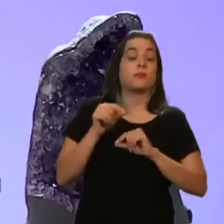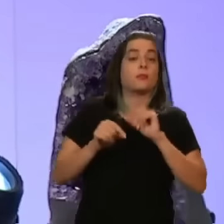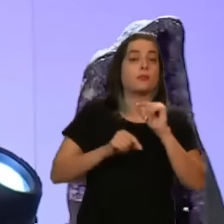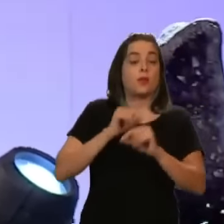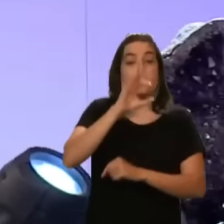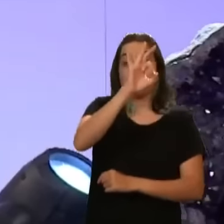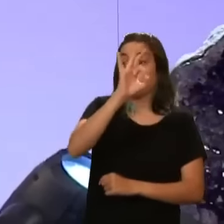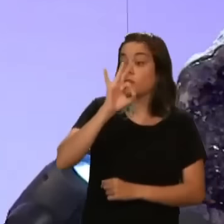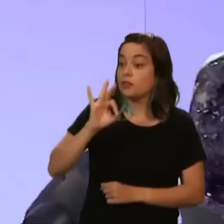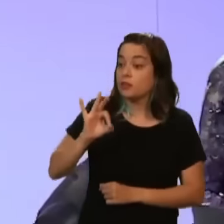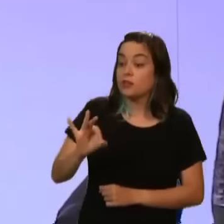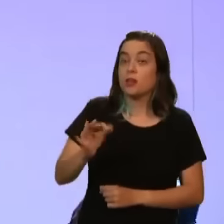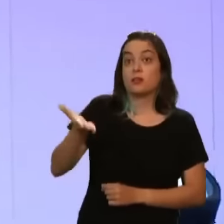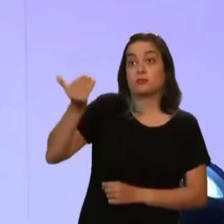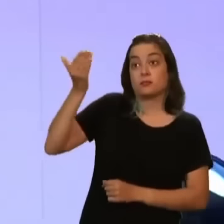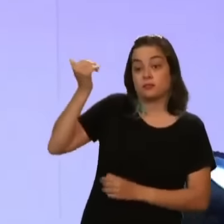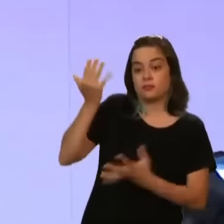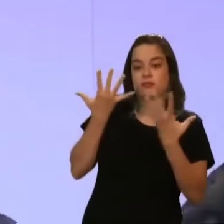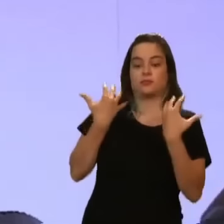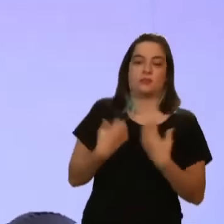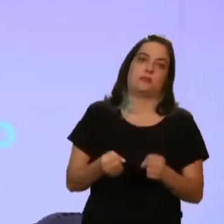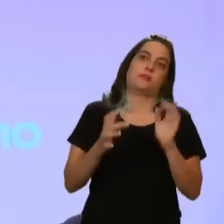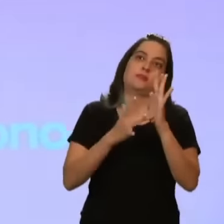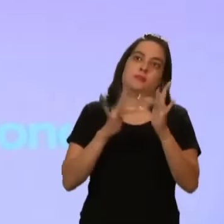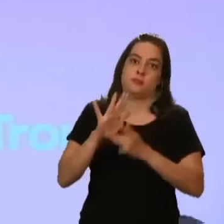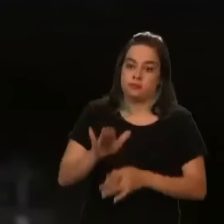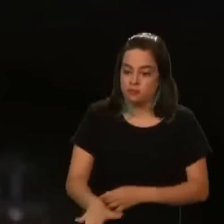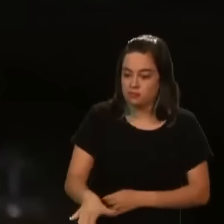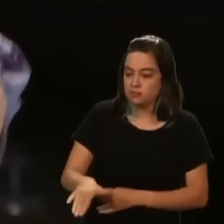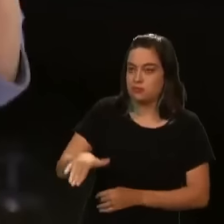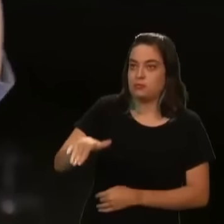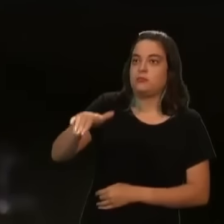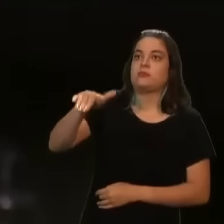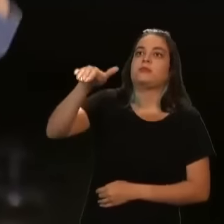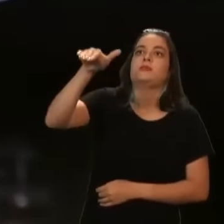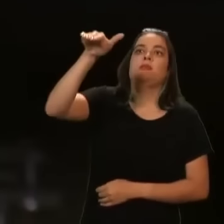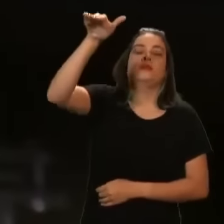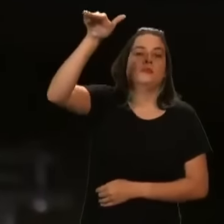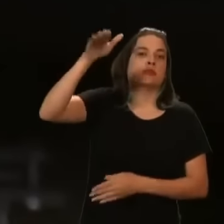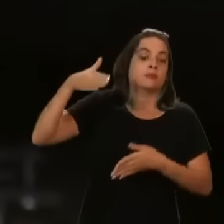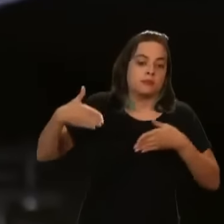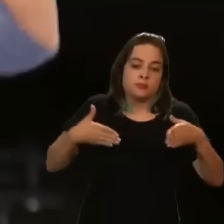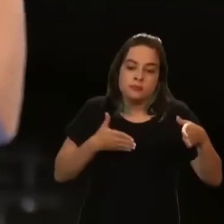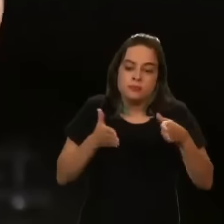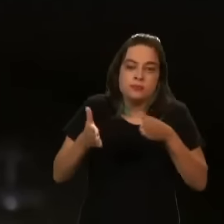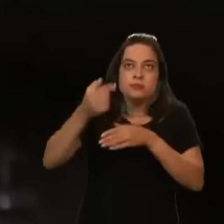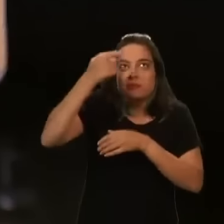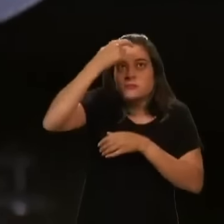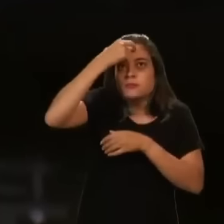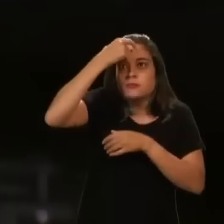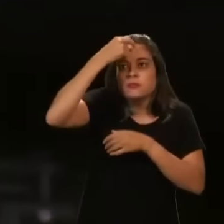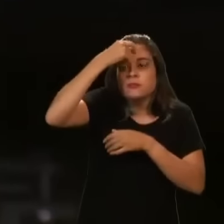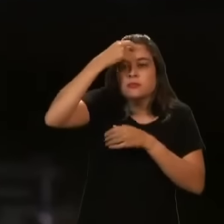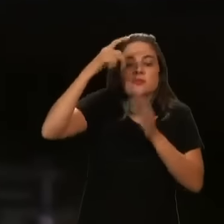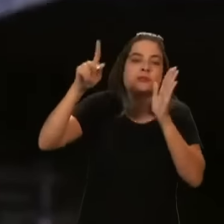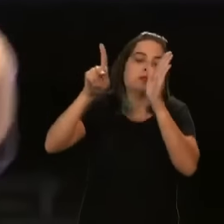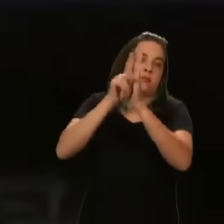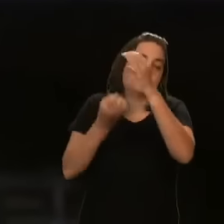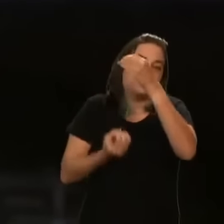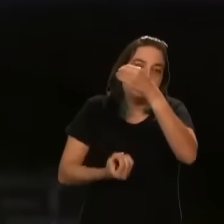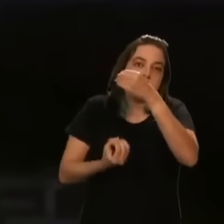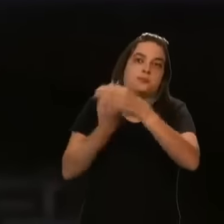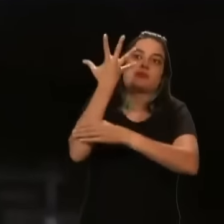porcentagem abençoada, bem-aventurada, feliz de já crescer com os caminhos no cérebro, né, sendo